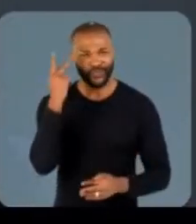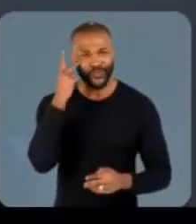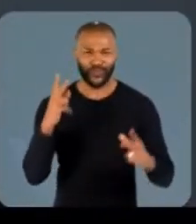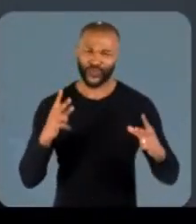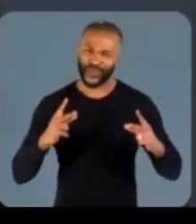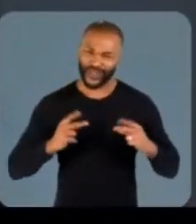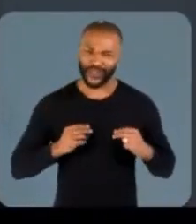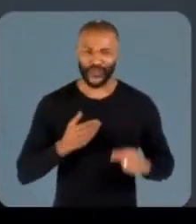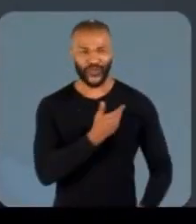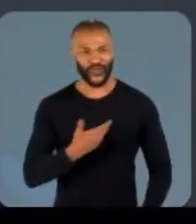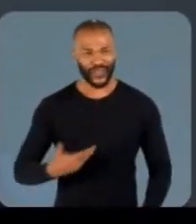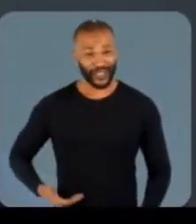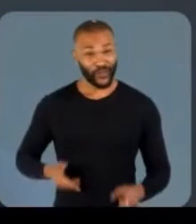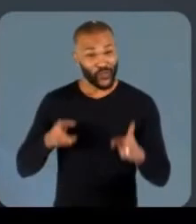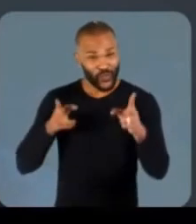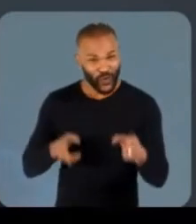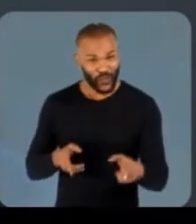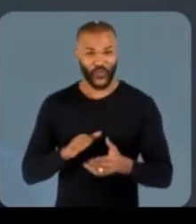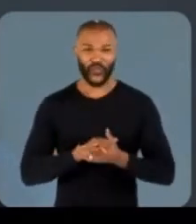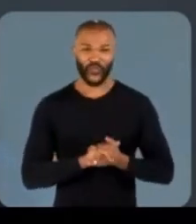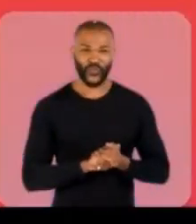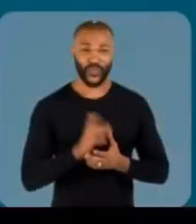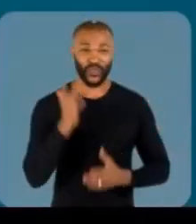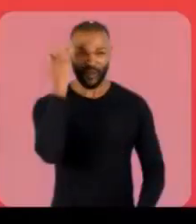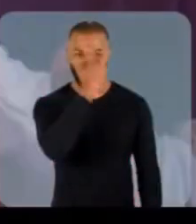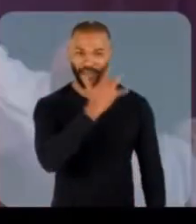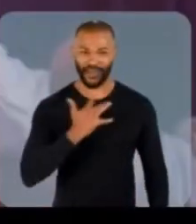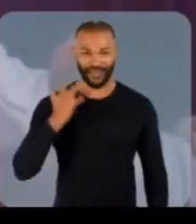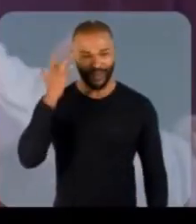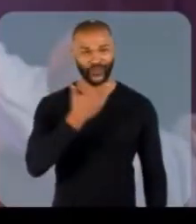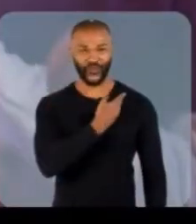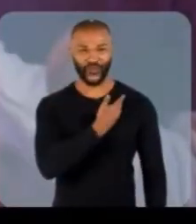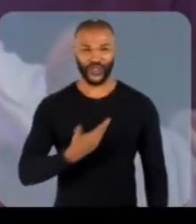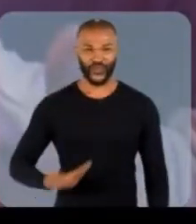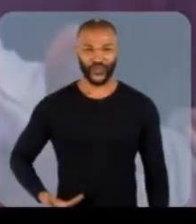E São Paulo merece muito ter um governador assim. Haddad Governador.